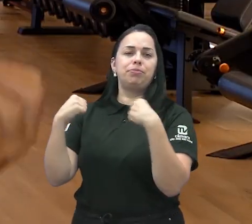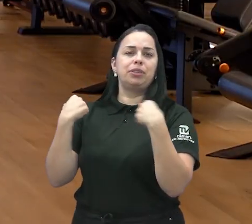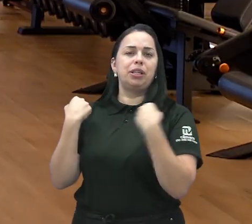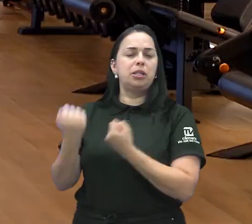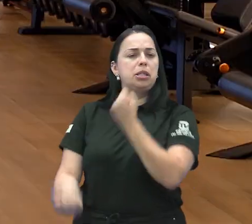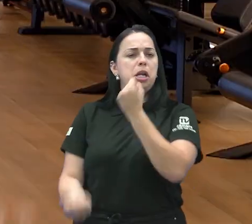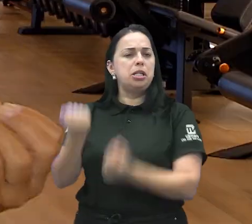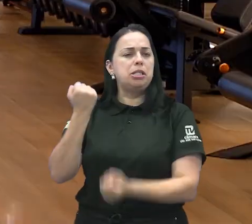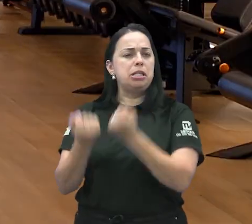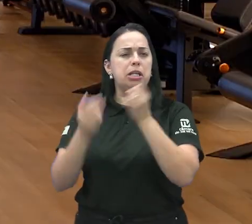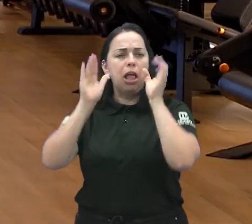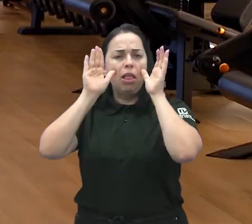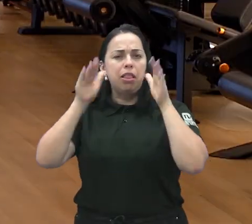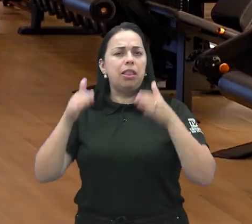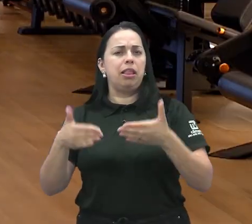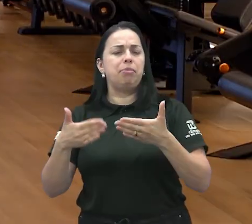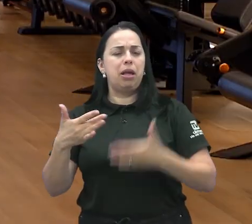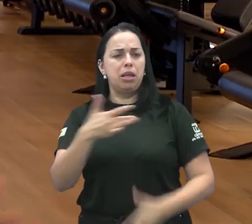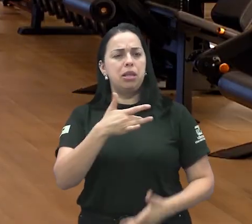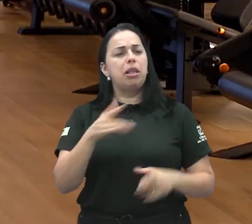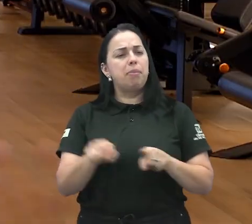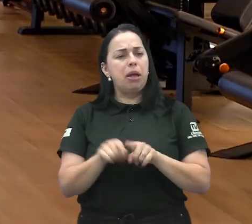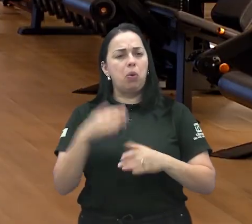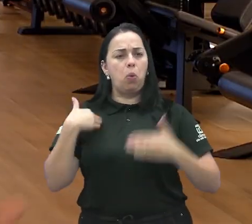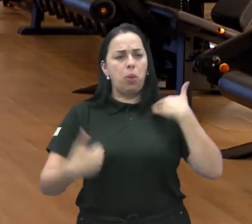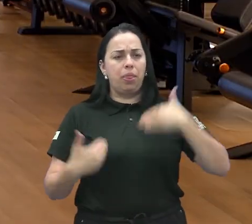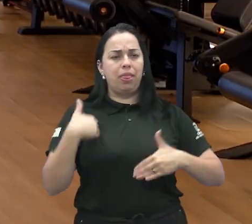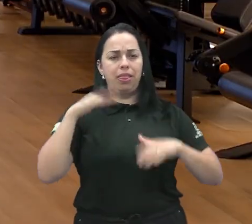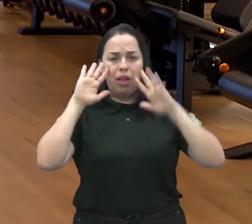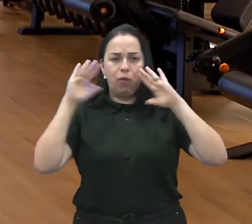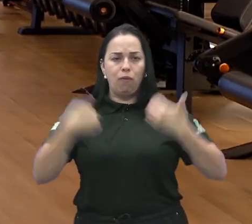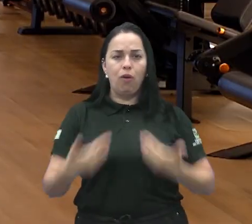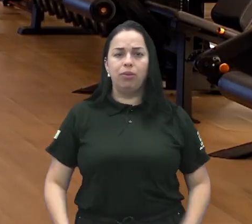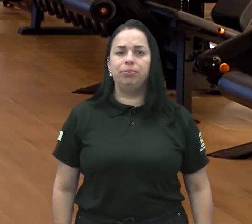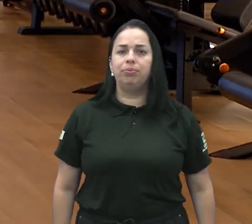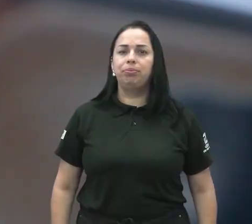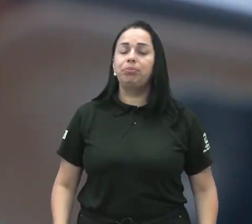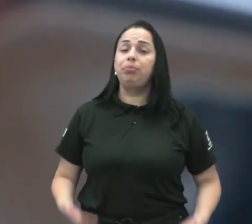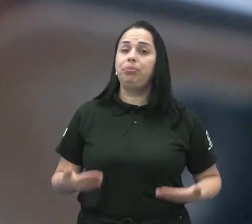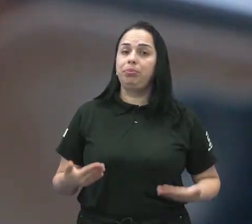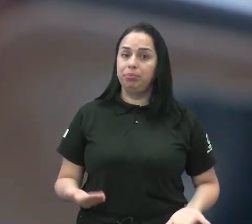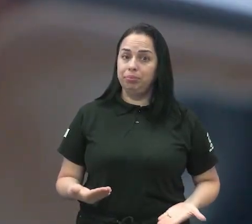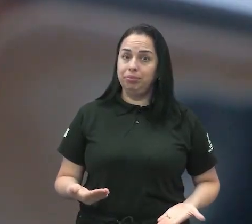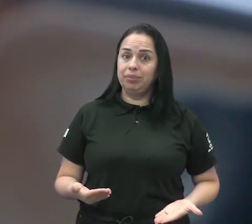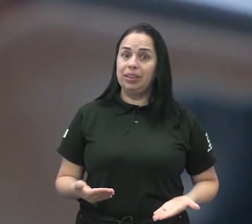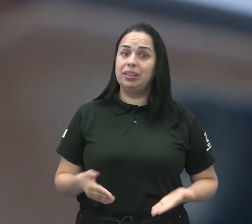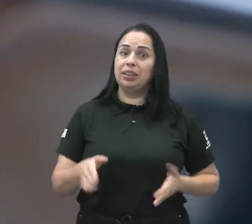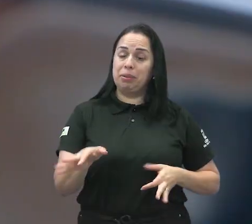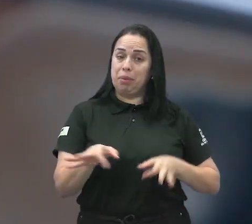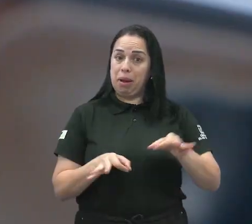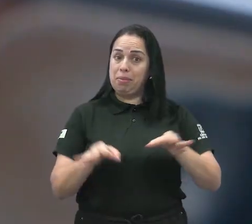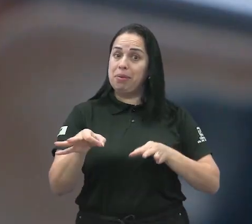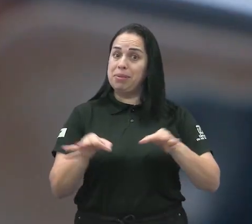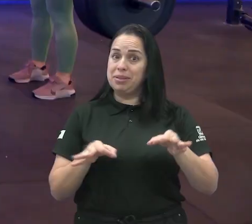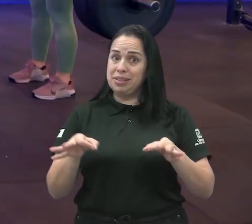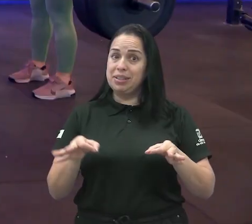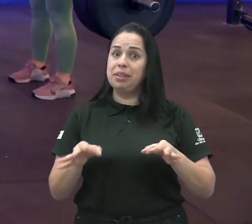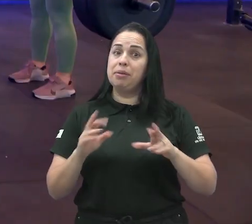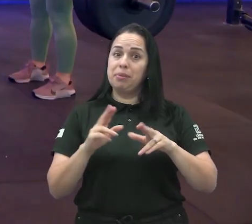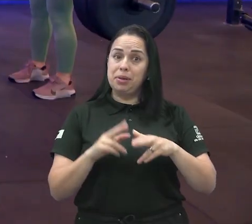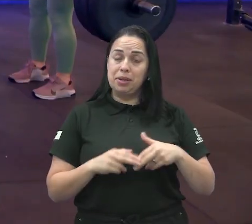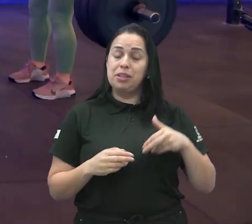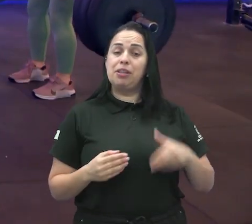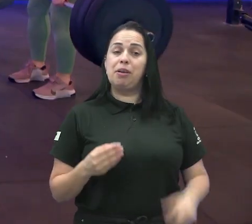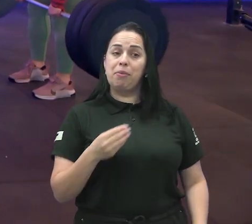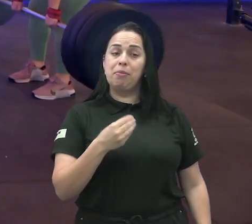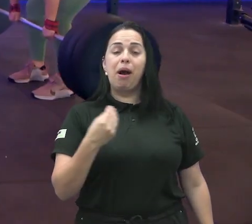seguinte treinando, se dedicando um pouquinho mais a cuidar do corpo, da mente, da saúde como um todo. Como parte dos planos de início de ano, a busca por